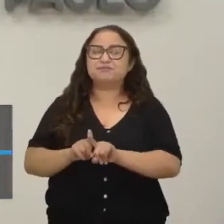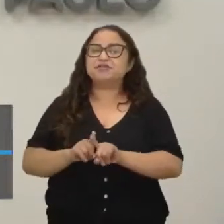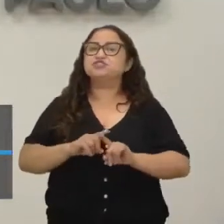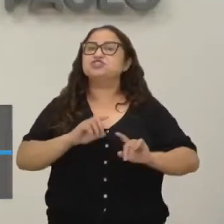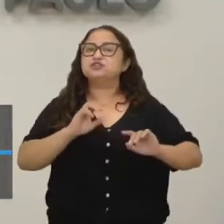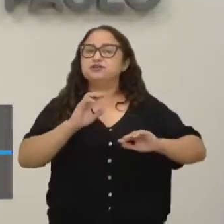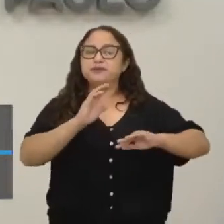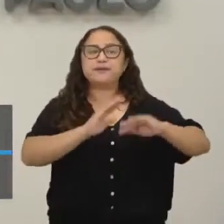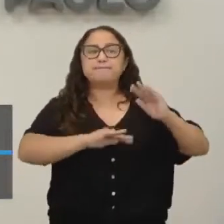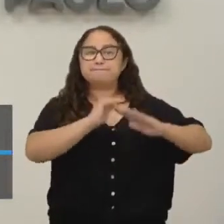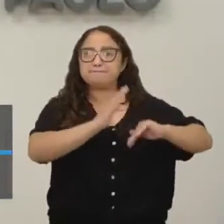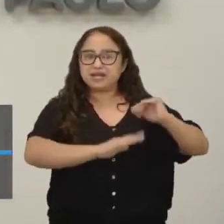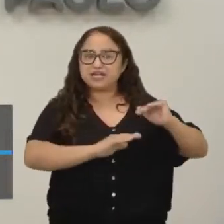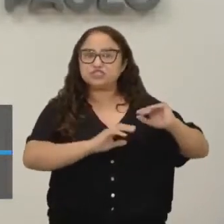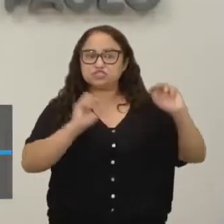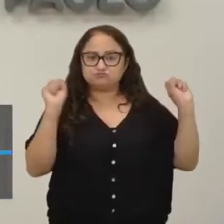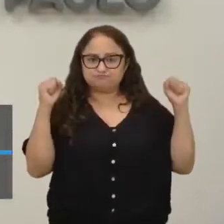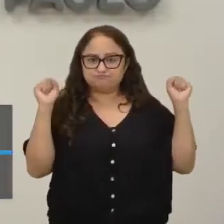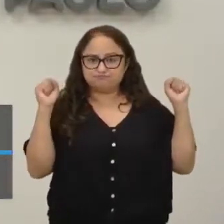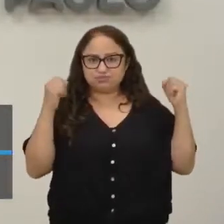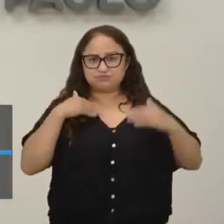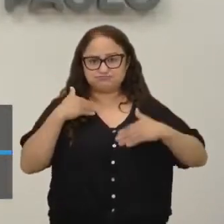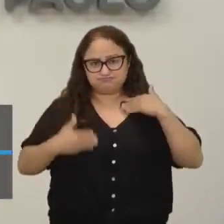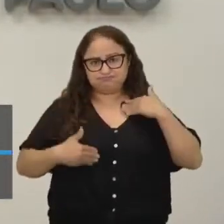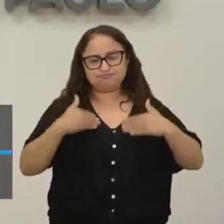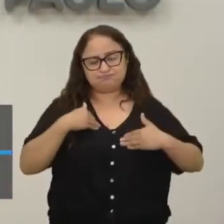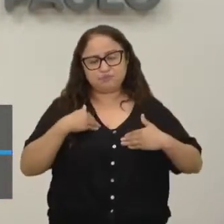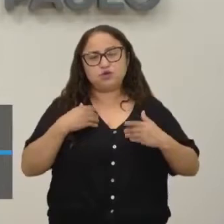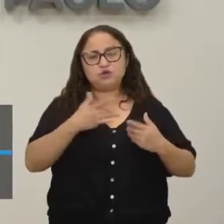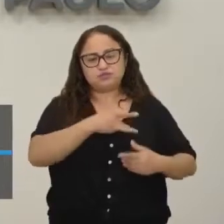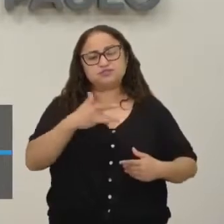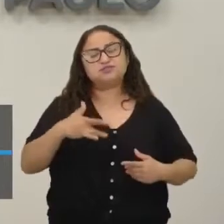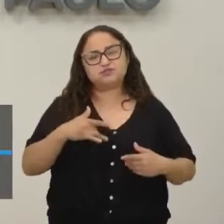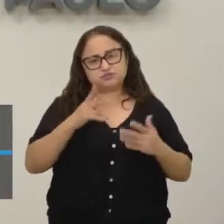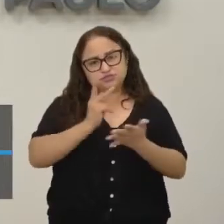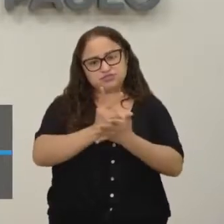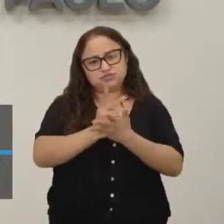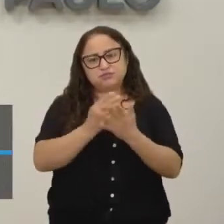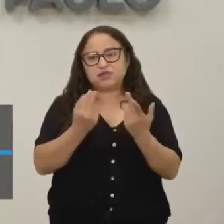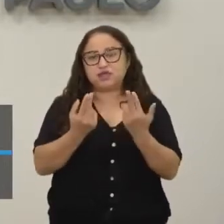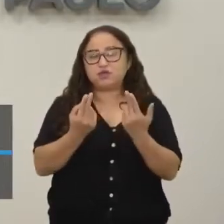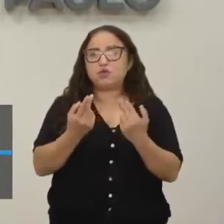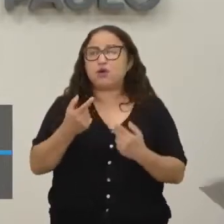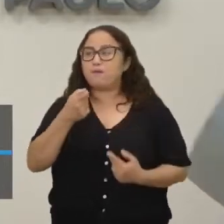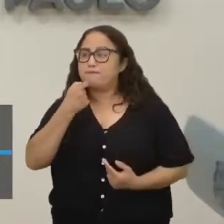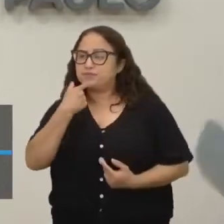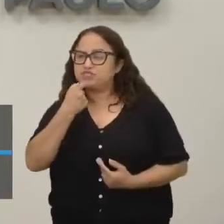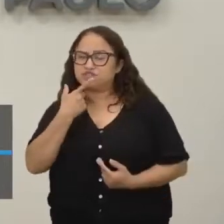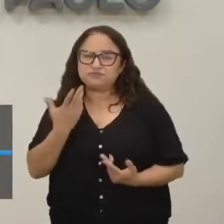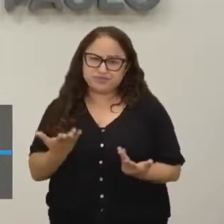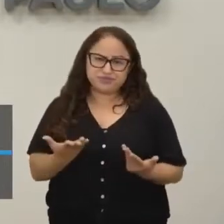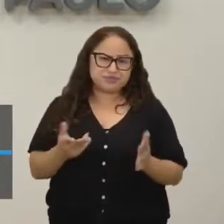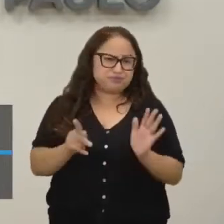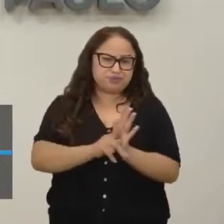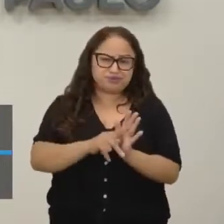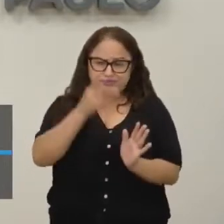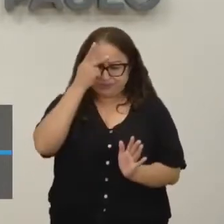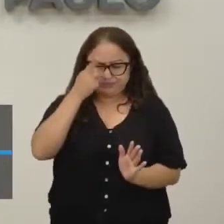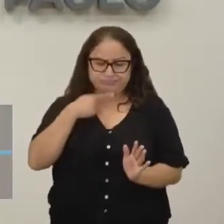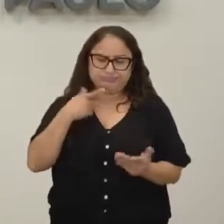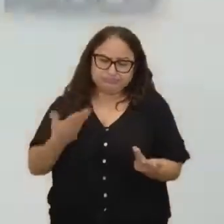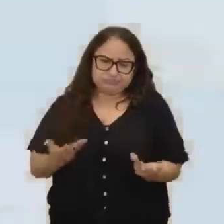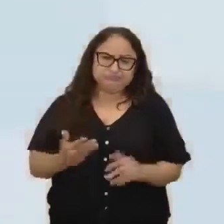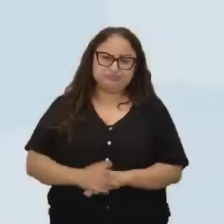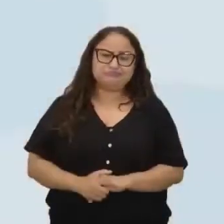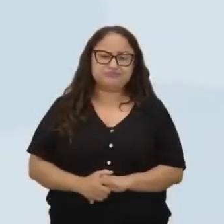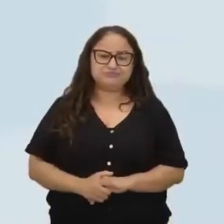físico, porque isso compromete muito a sua saúde. Exato. Muito, muito mesmo. É a mesma coisa de se medicar, de se automedicar. É a mesma coisinha. Né? Vamos para a